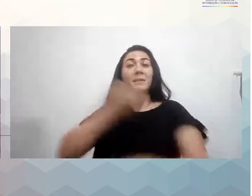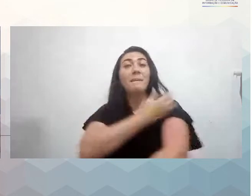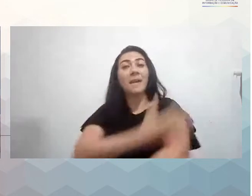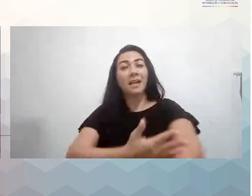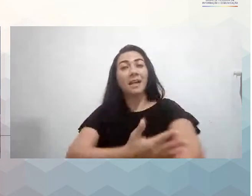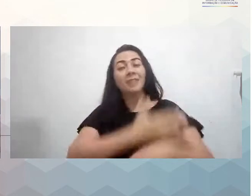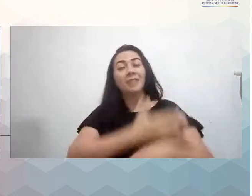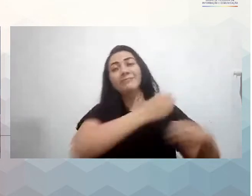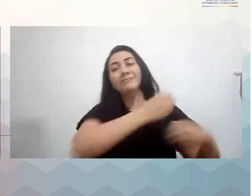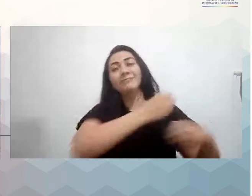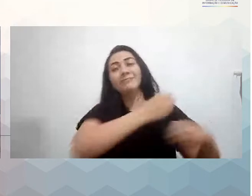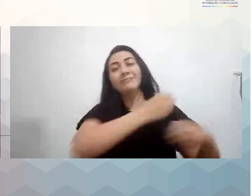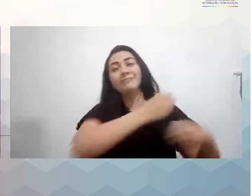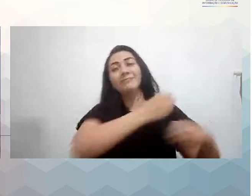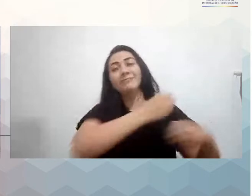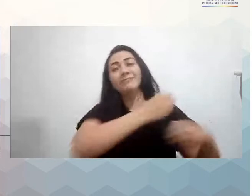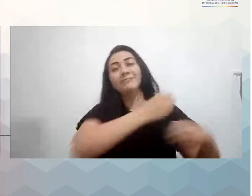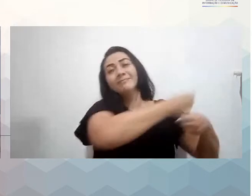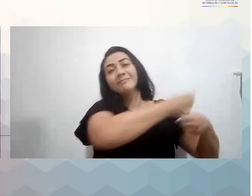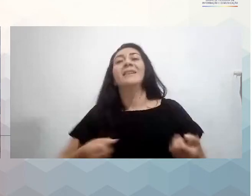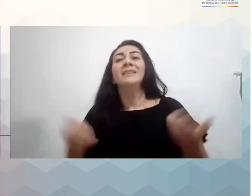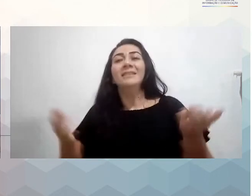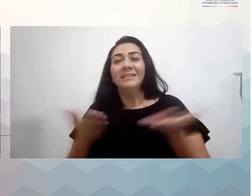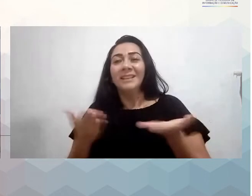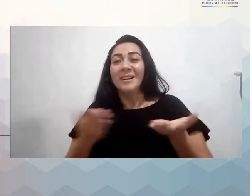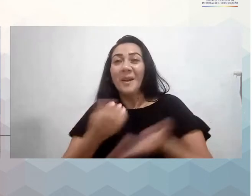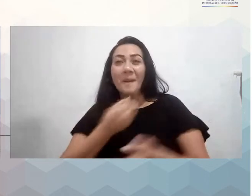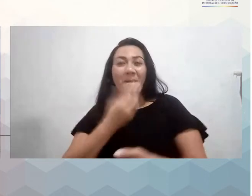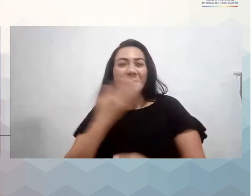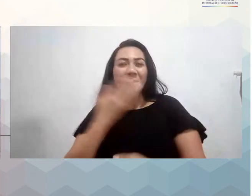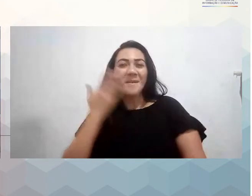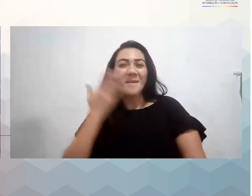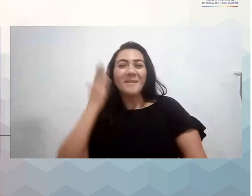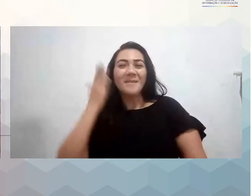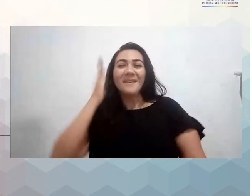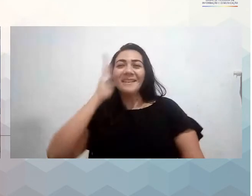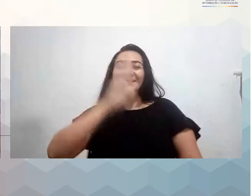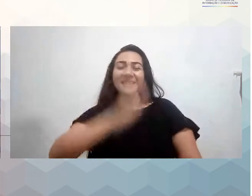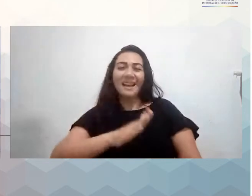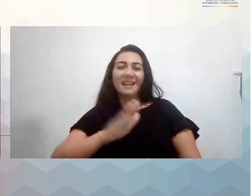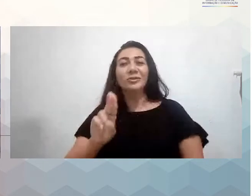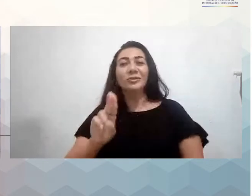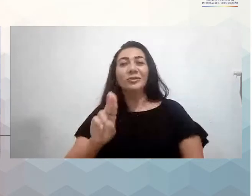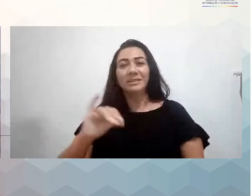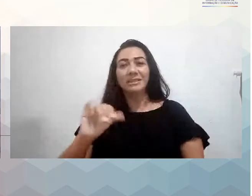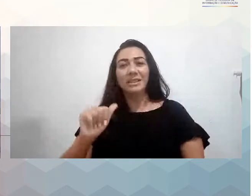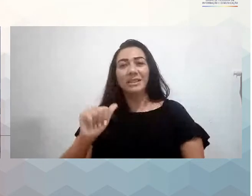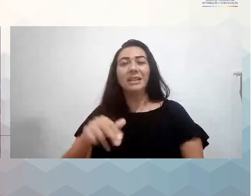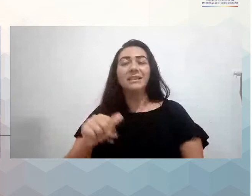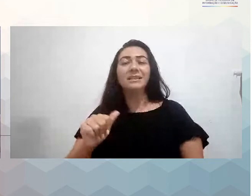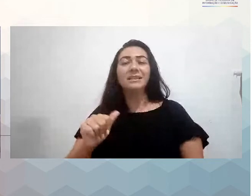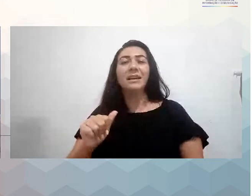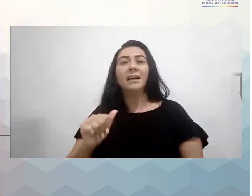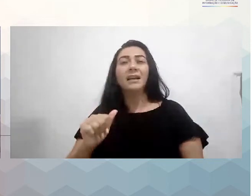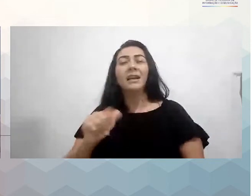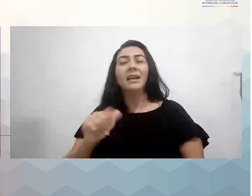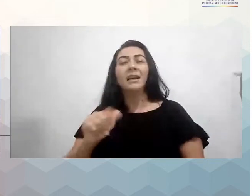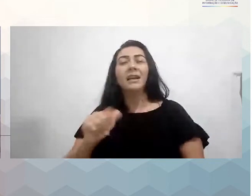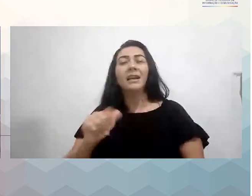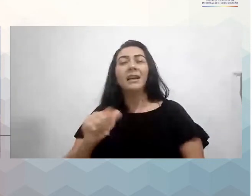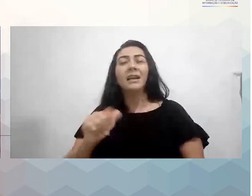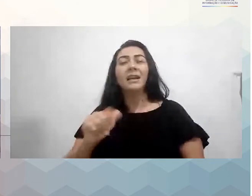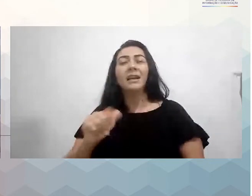Boa tarde, querida Luciana, professora Keila, Linda, Fabrício, Letícia, minha